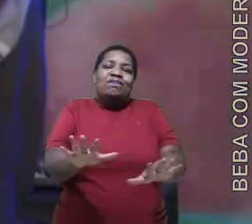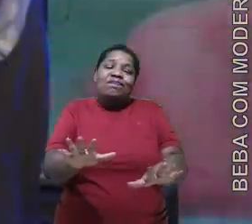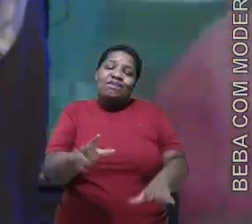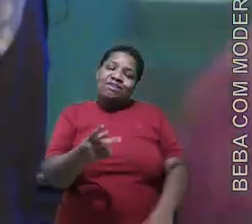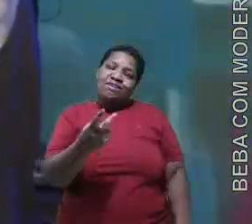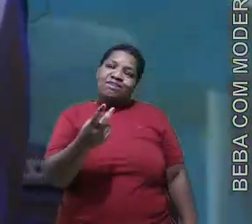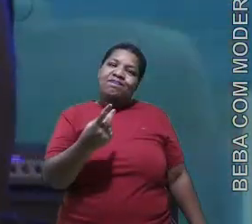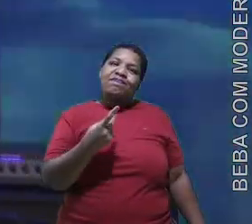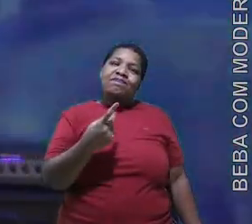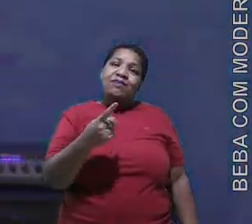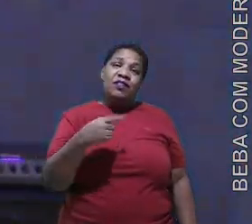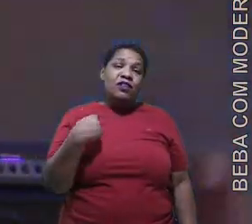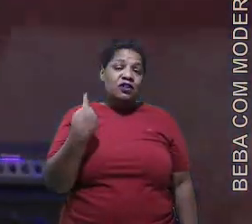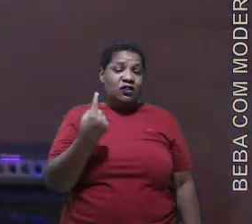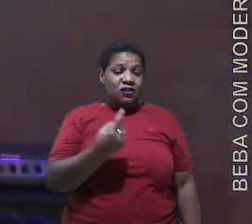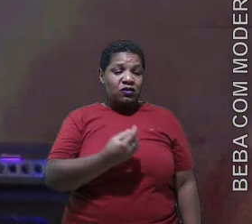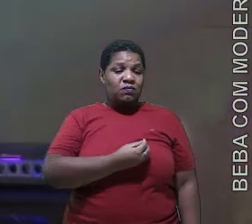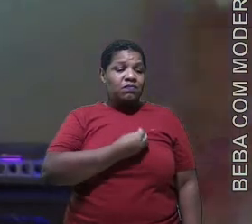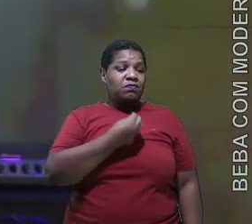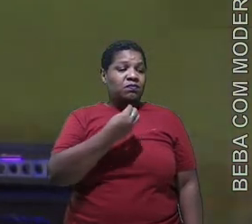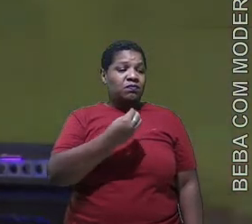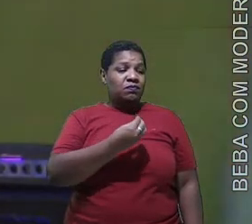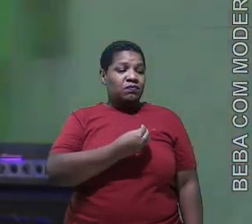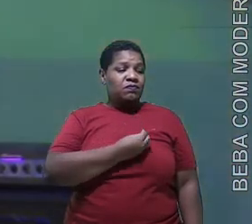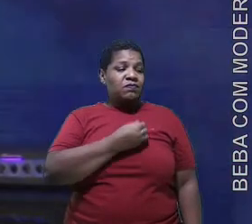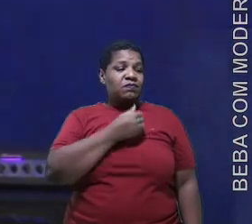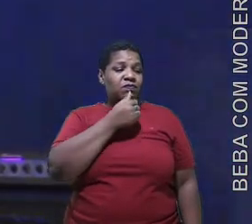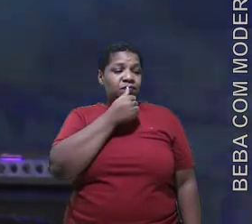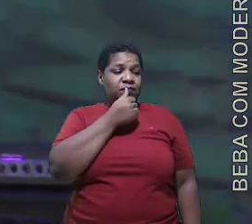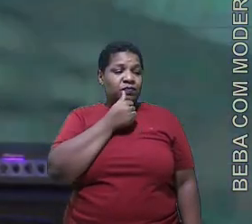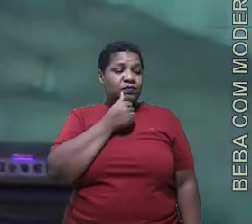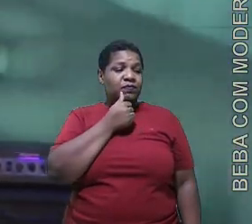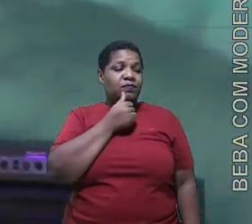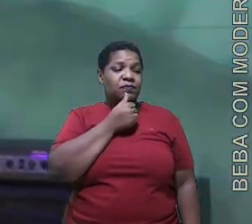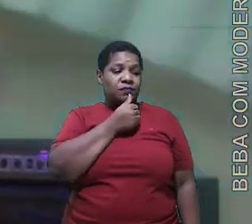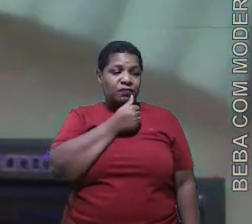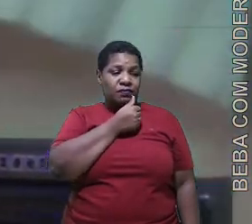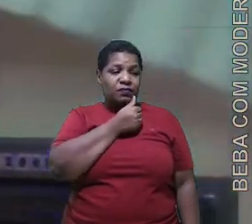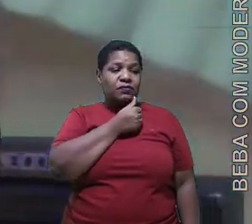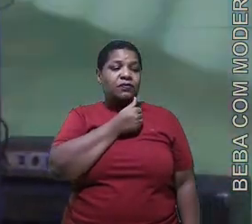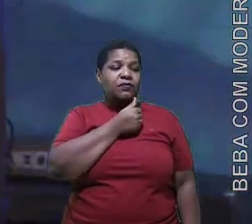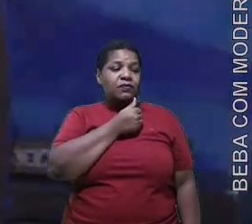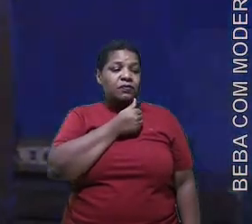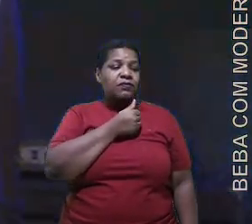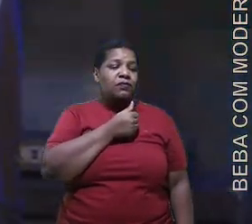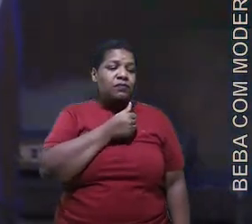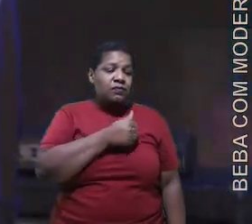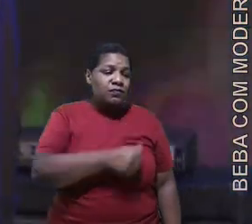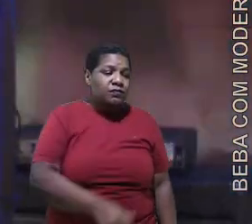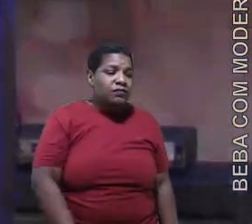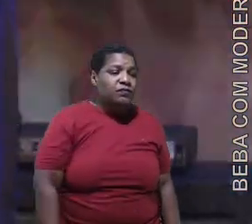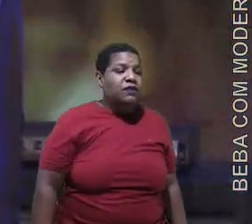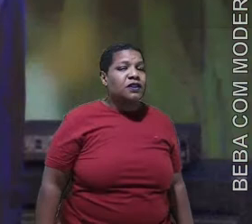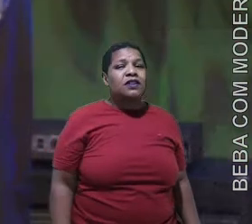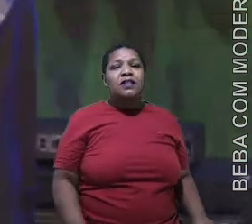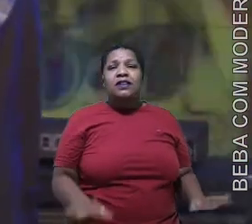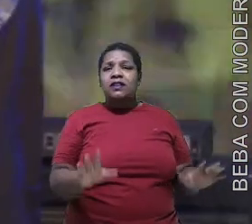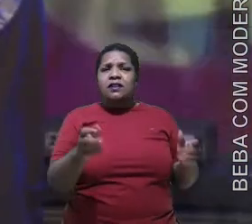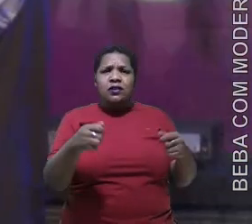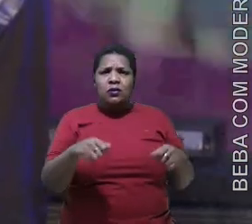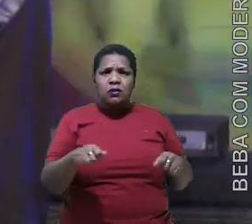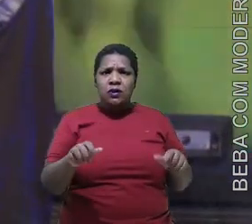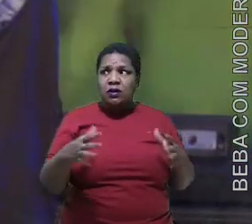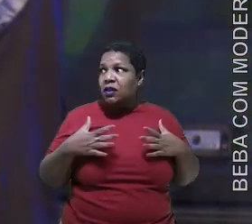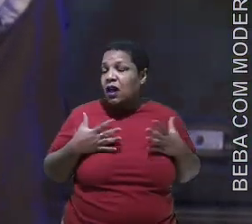a gente é sobre a vida de mim o filho se